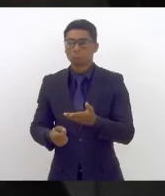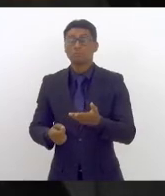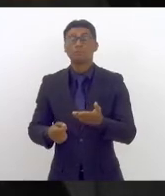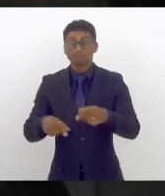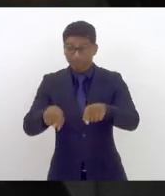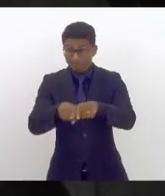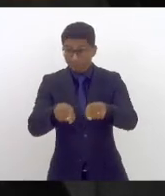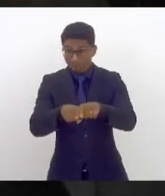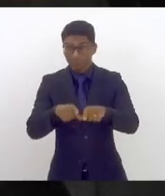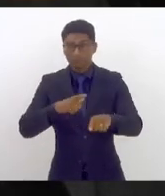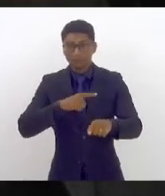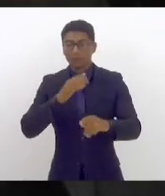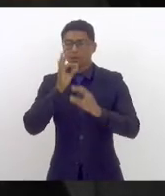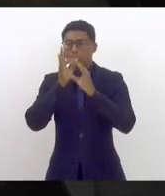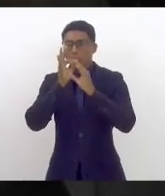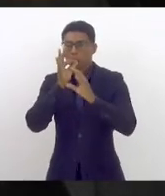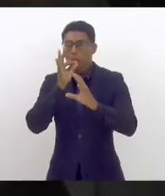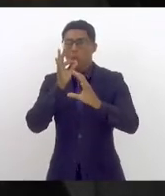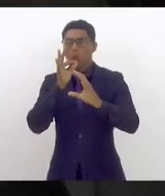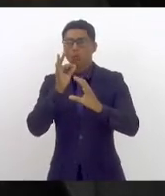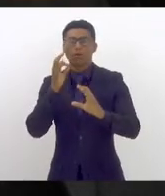de bolas rosas